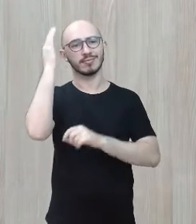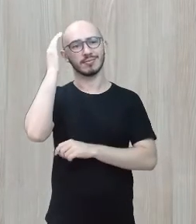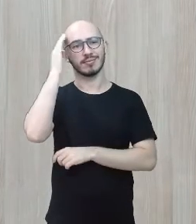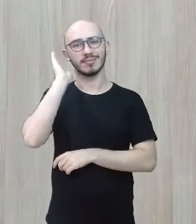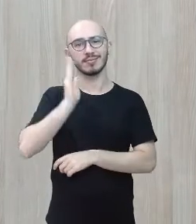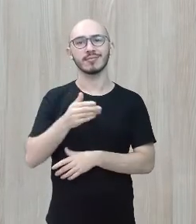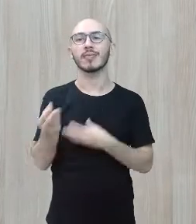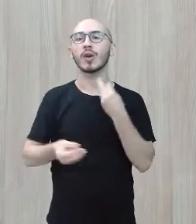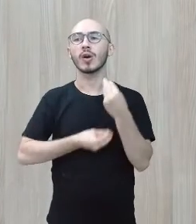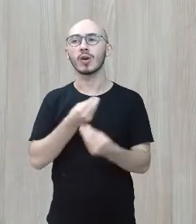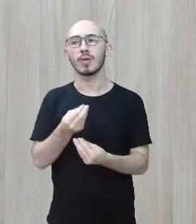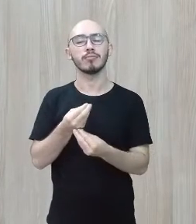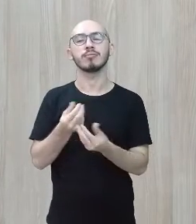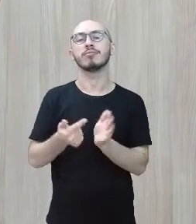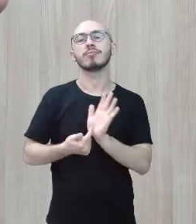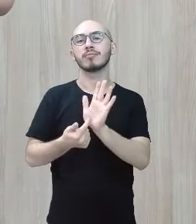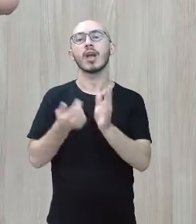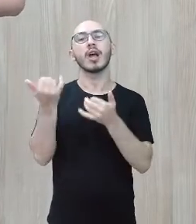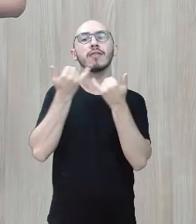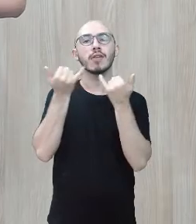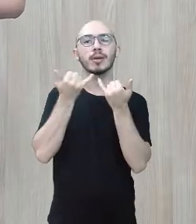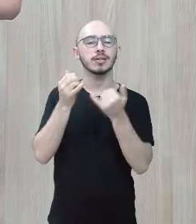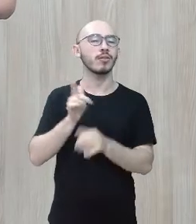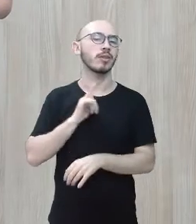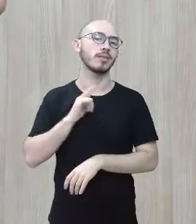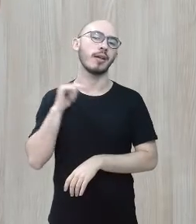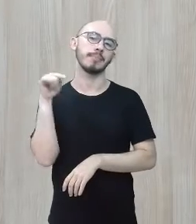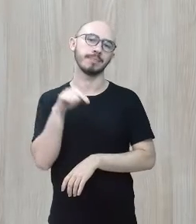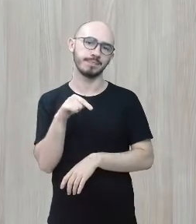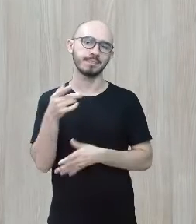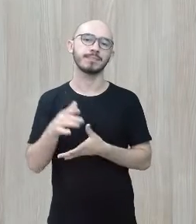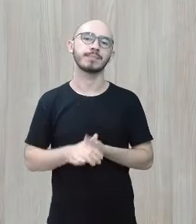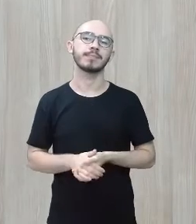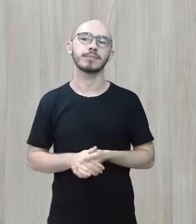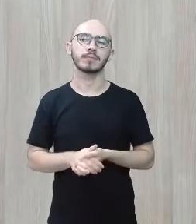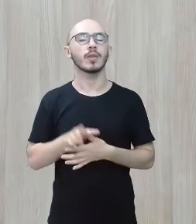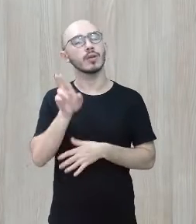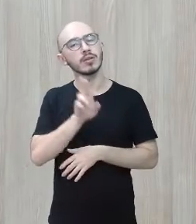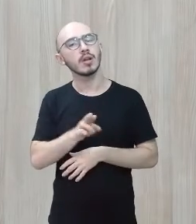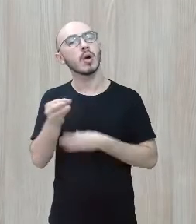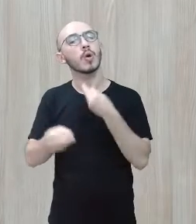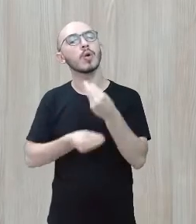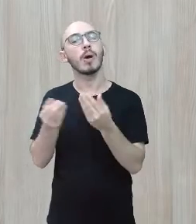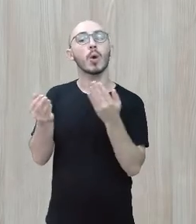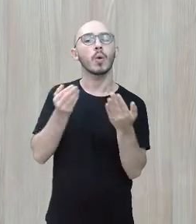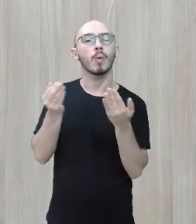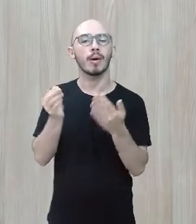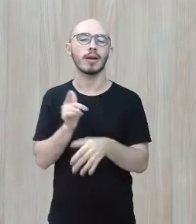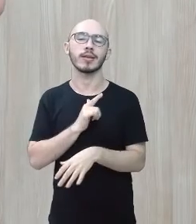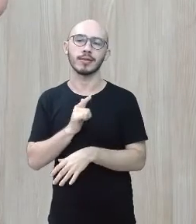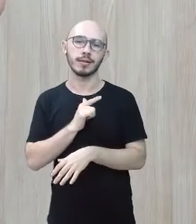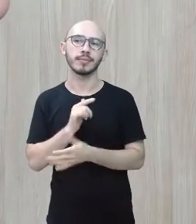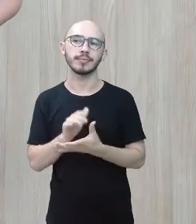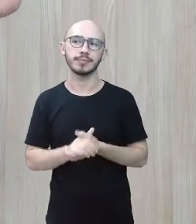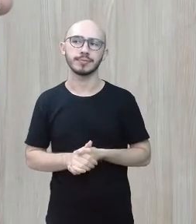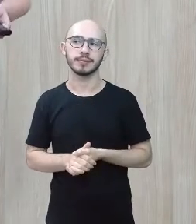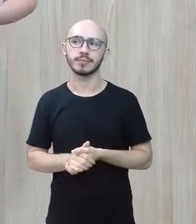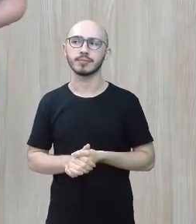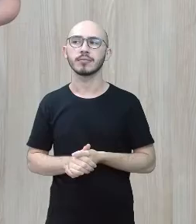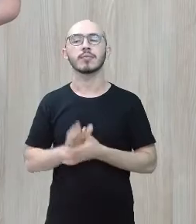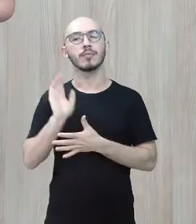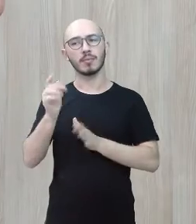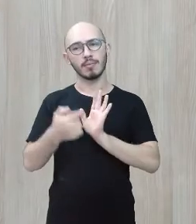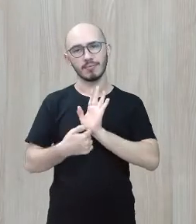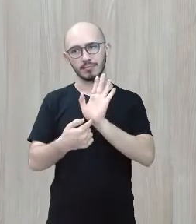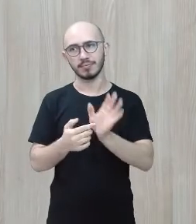os elementos que se destacam, quais são as informações que a gente vai utilizar para fazer a comparação dessas situações aí, que estão